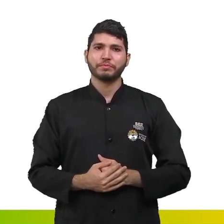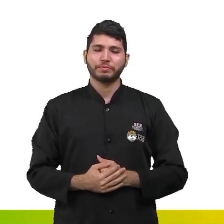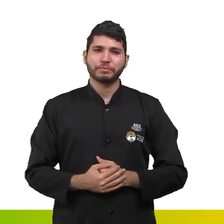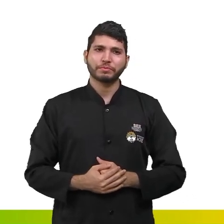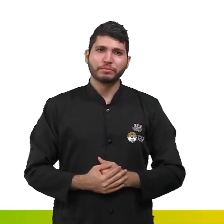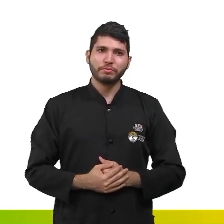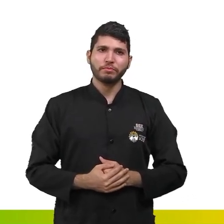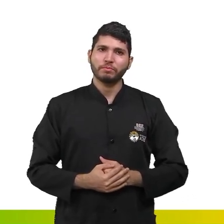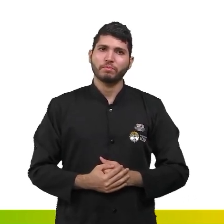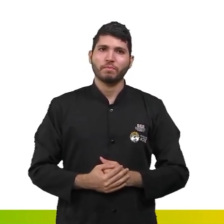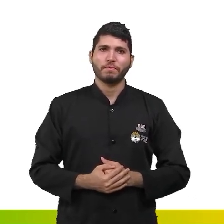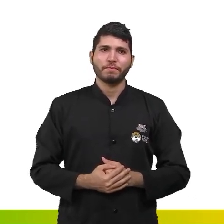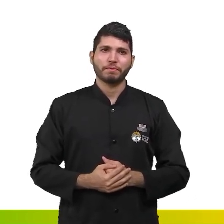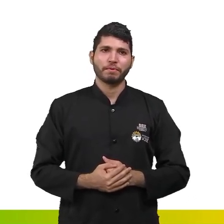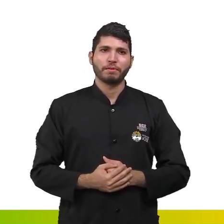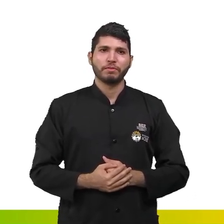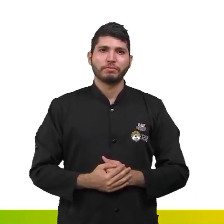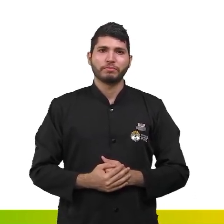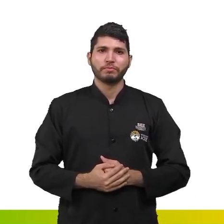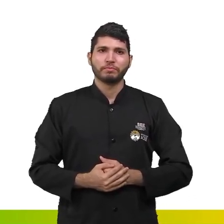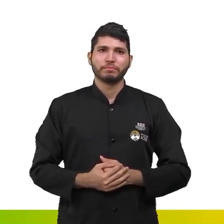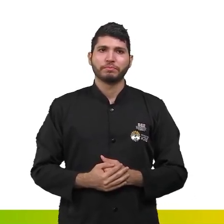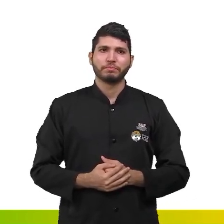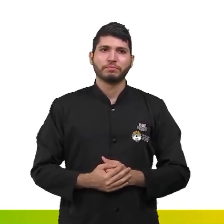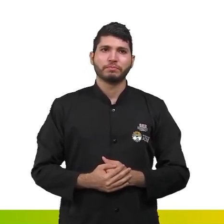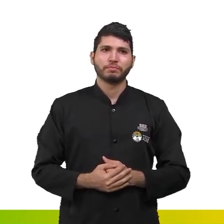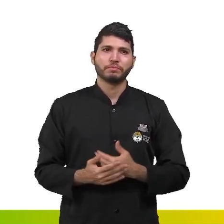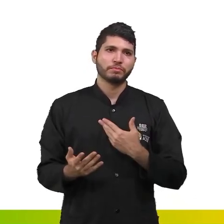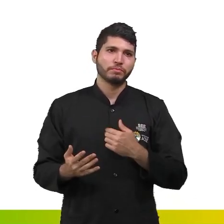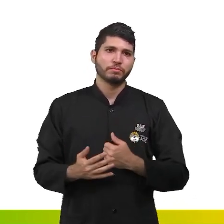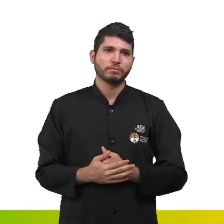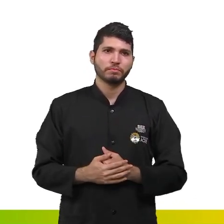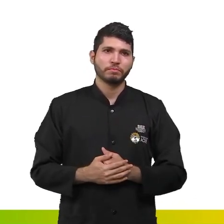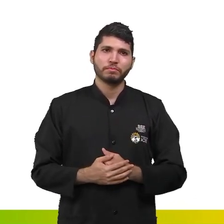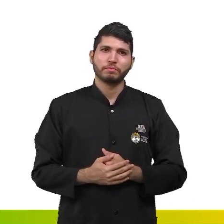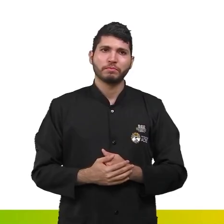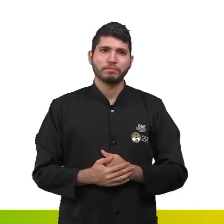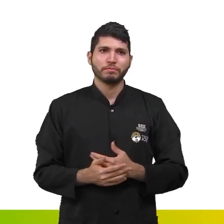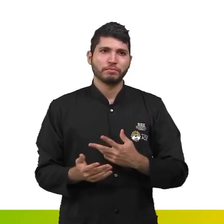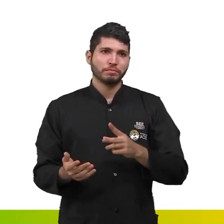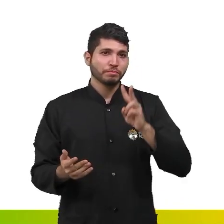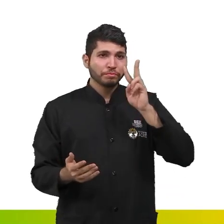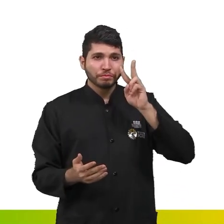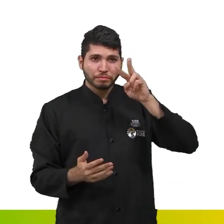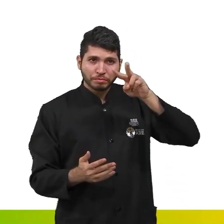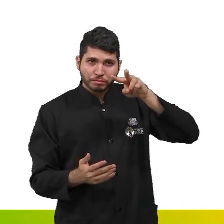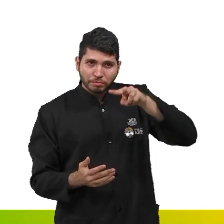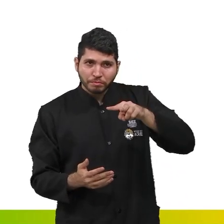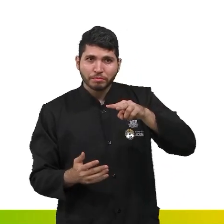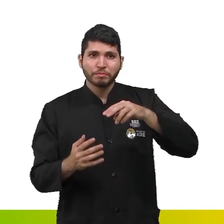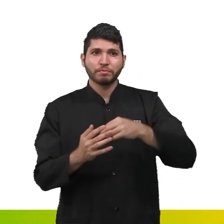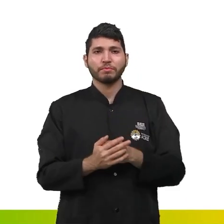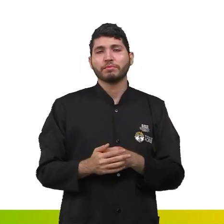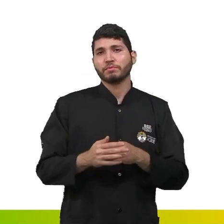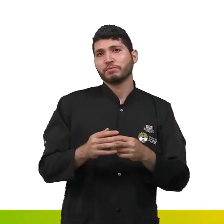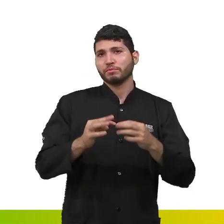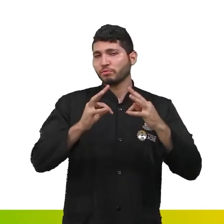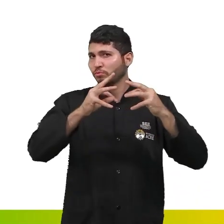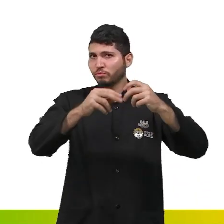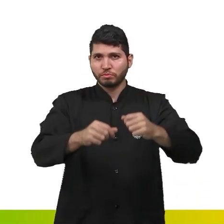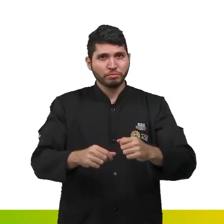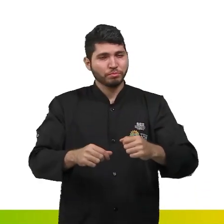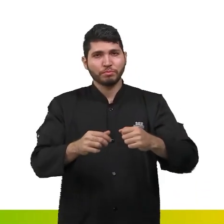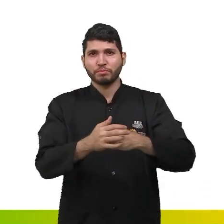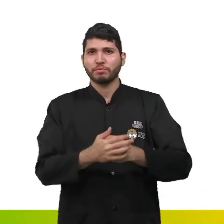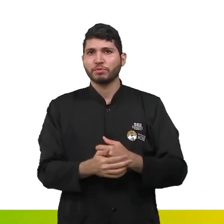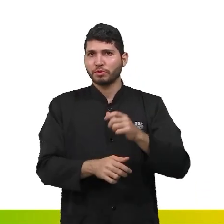Aí mais alguns exemplos, né? Veamos todas as coisas que alguém iba a ser em lunes, ou seja, vejamos todas as